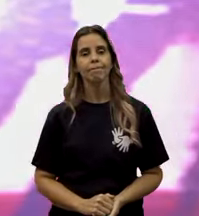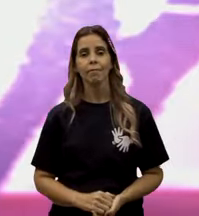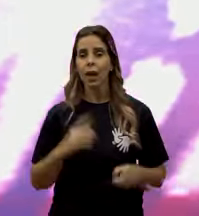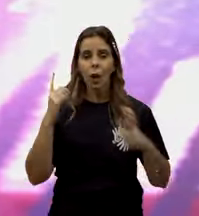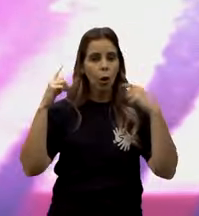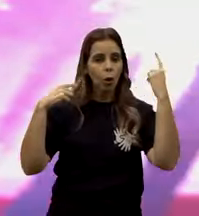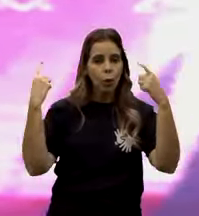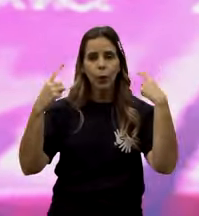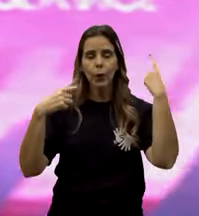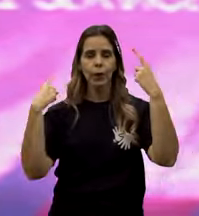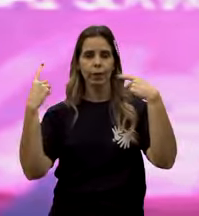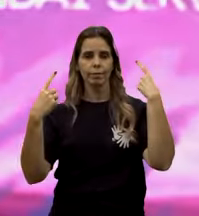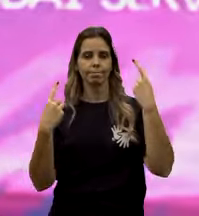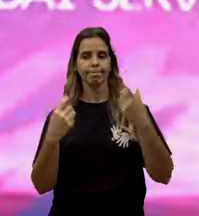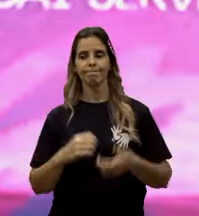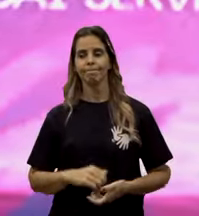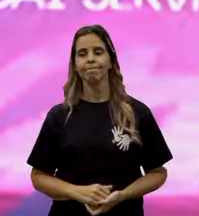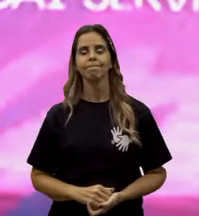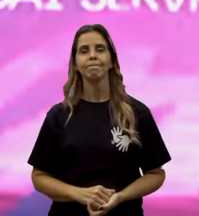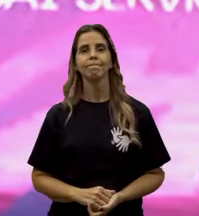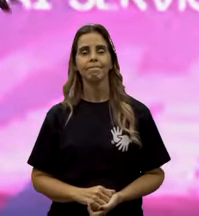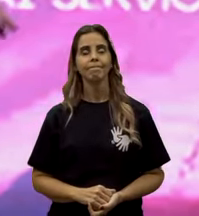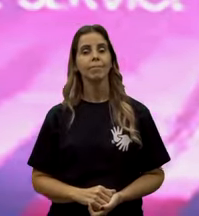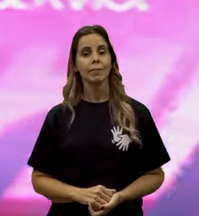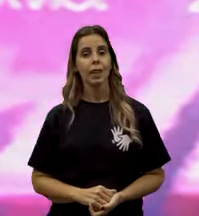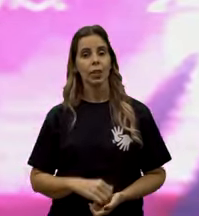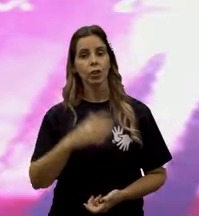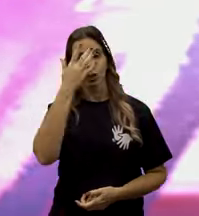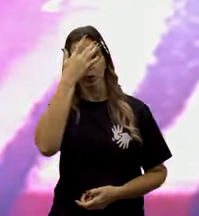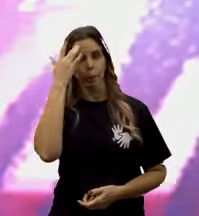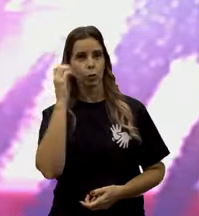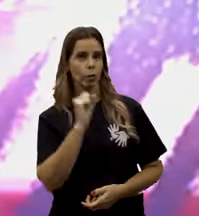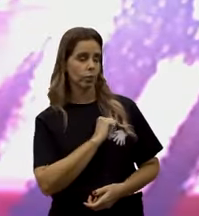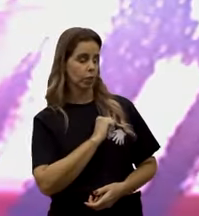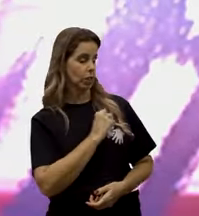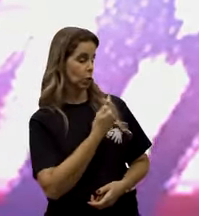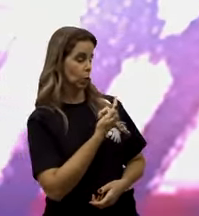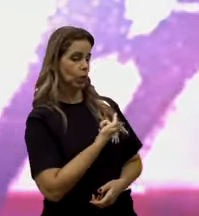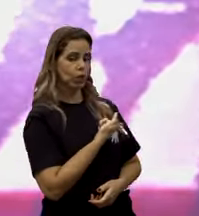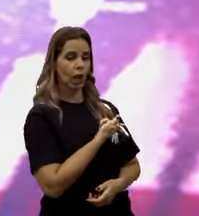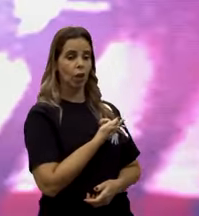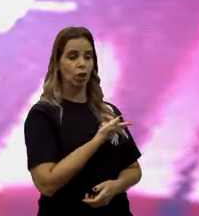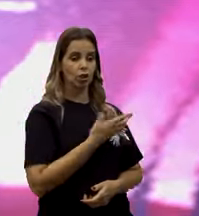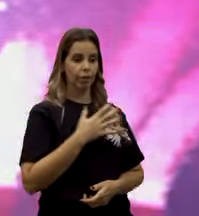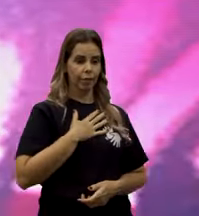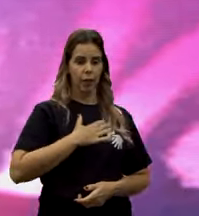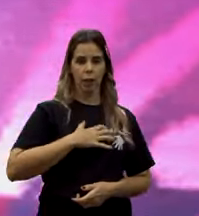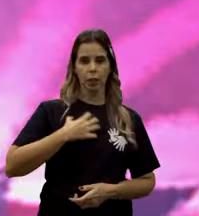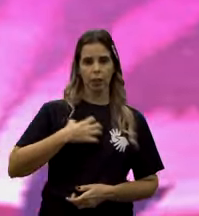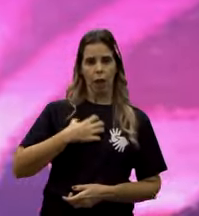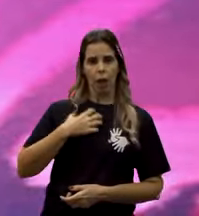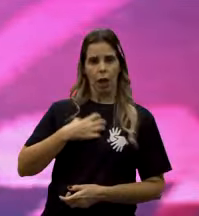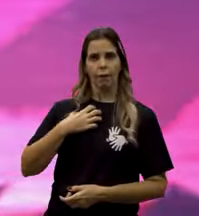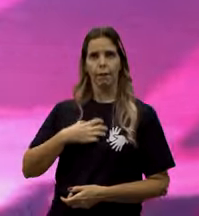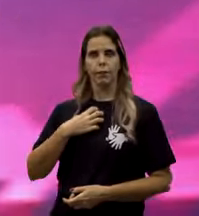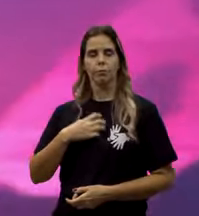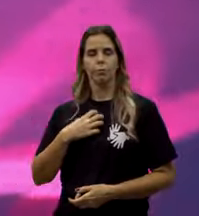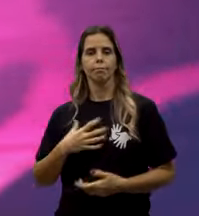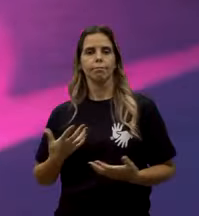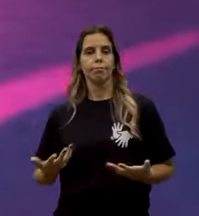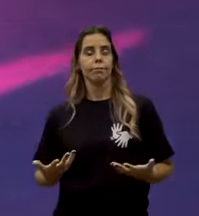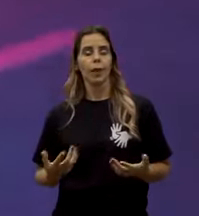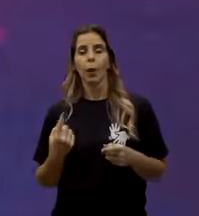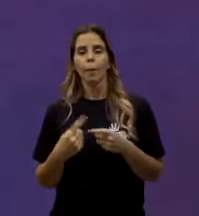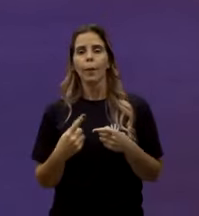loucura mano pessoal do Salgueiro então vem volta um Salgueiro assim ó